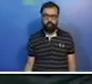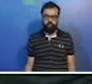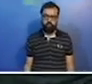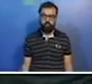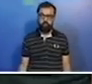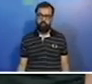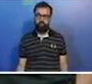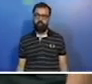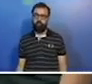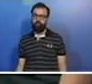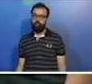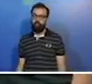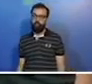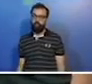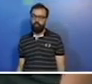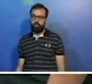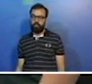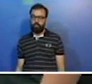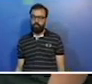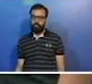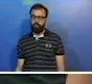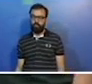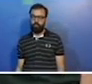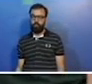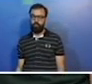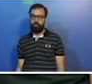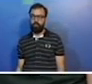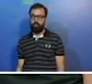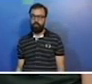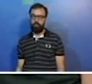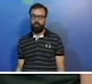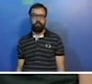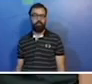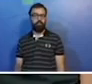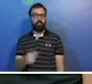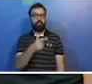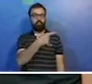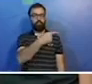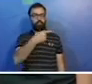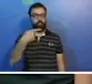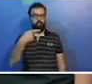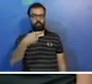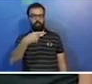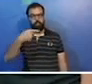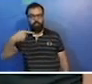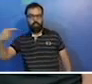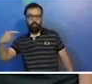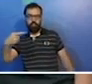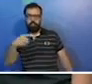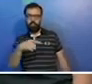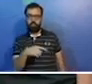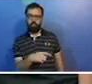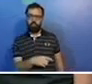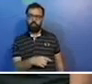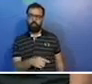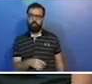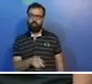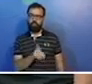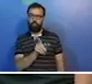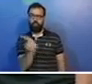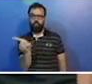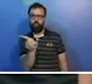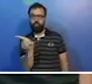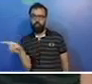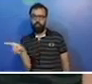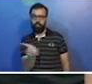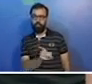Entre o produtor e entre os consumidores, nós temos setas, tá? Não é tracinho.